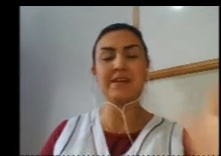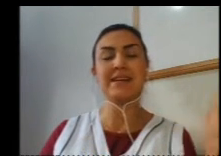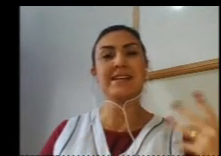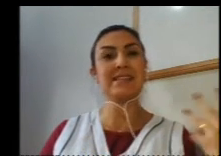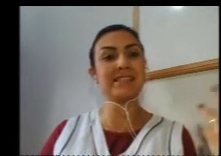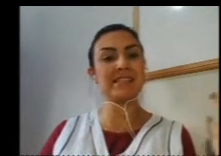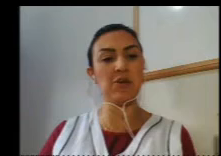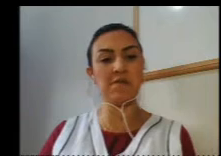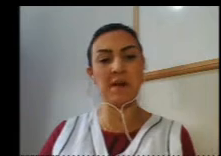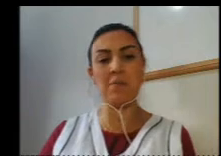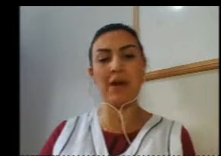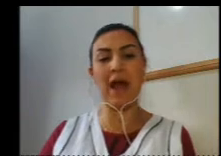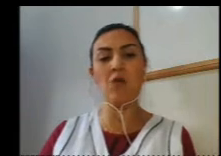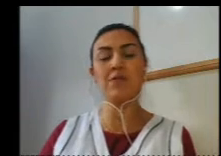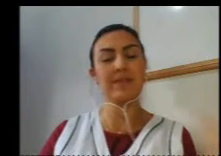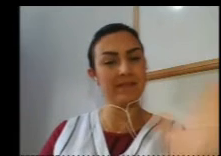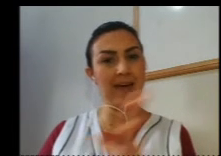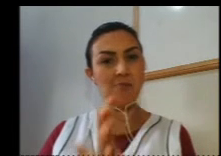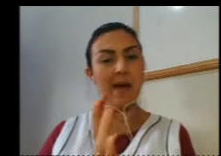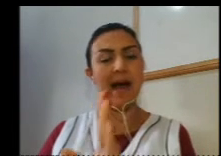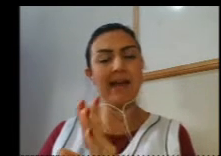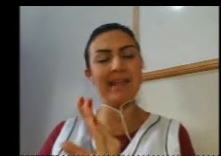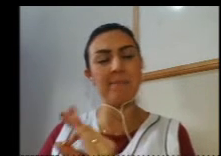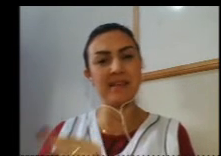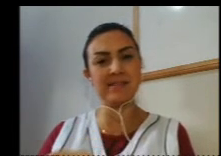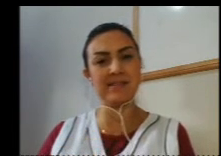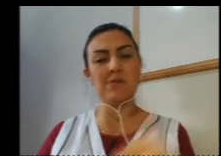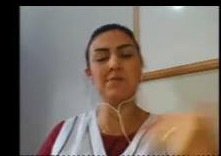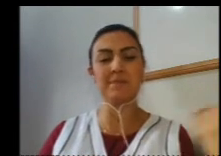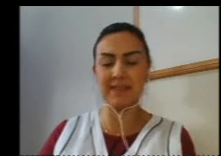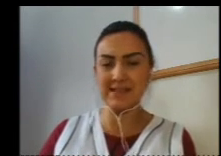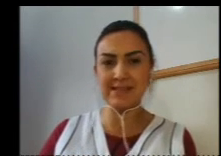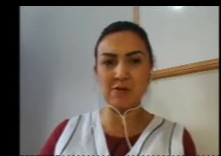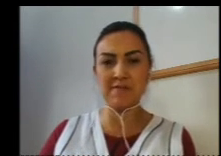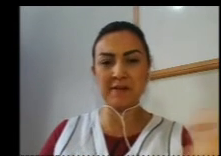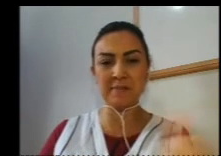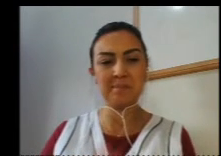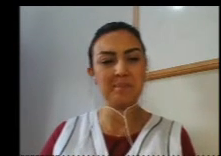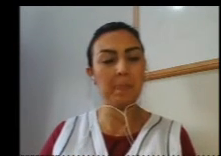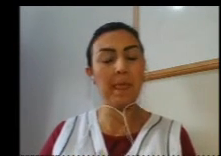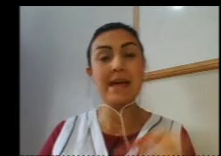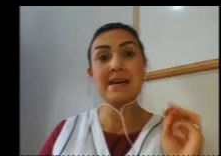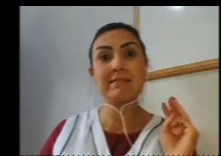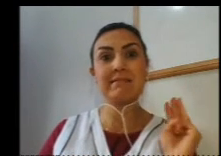livro Silvia Moral, né? Uma adaptação da Silvia.